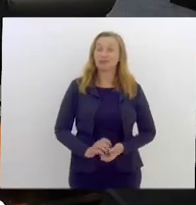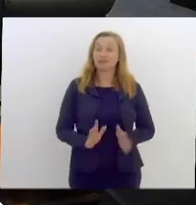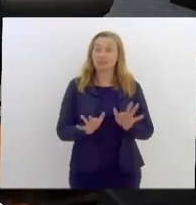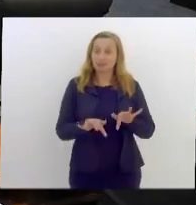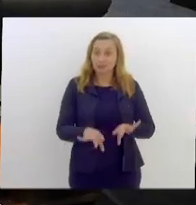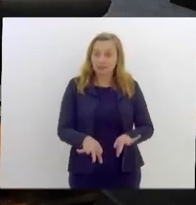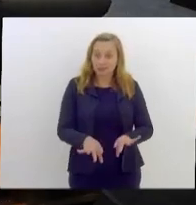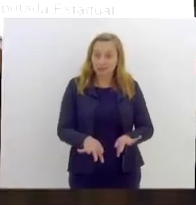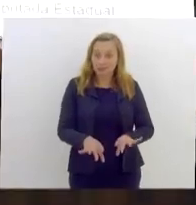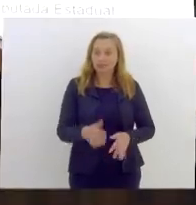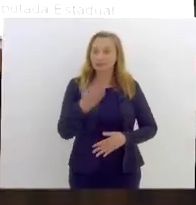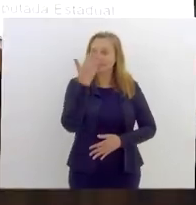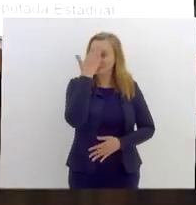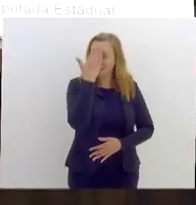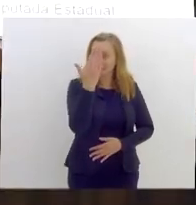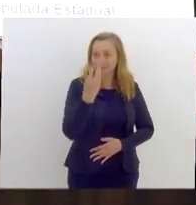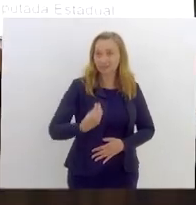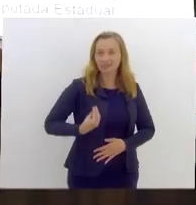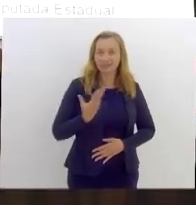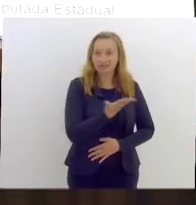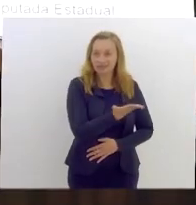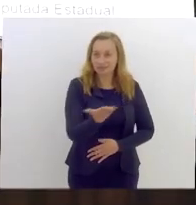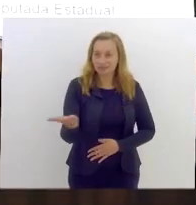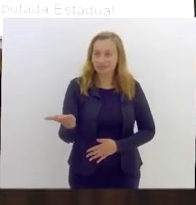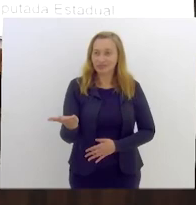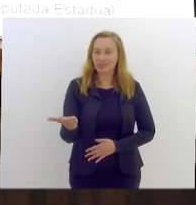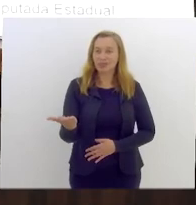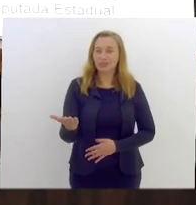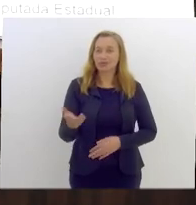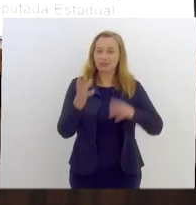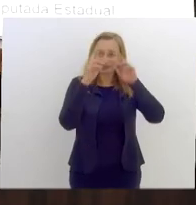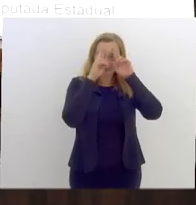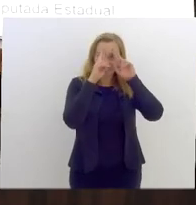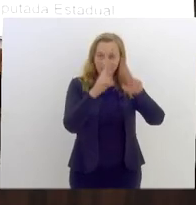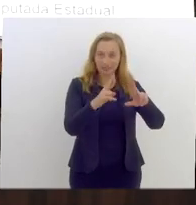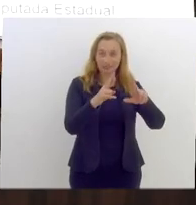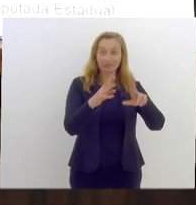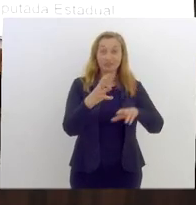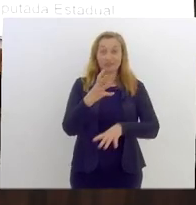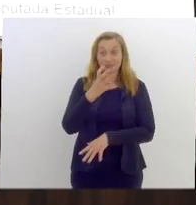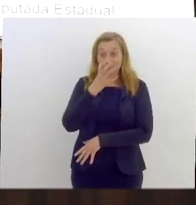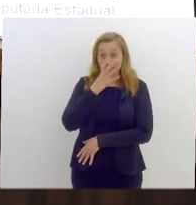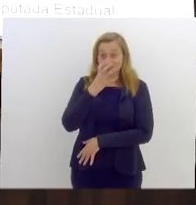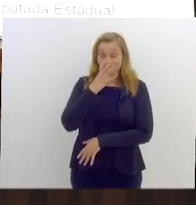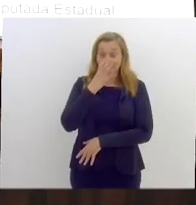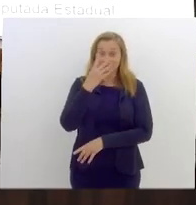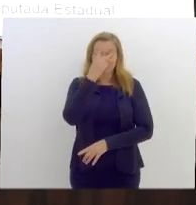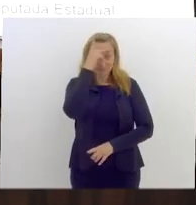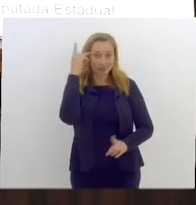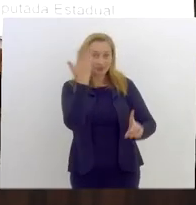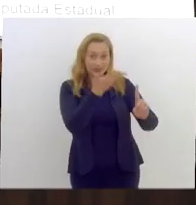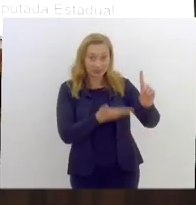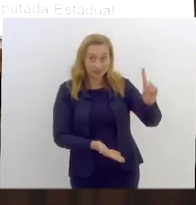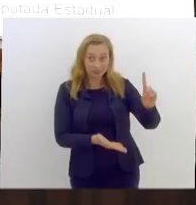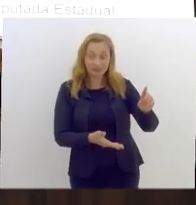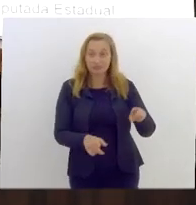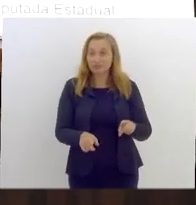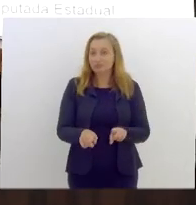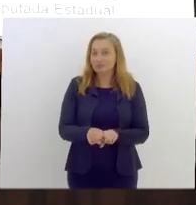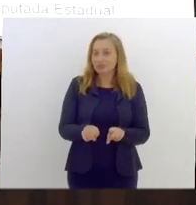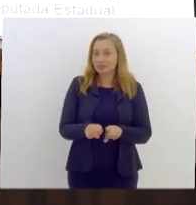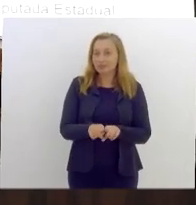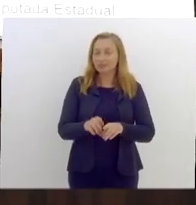Finalizando, gostaria de agradecer a presença de todos, reiterar o nosso respeito e admiração aos homenageados. Também não posso deixar de